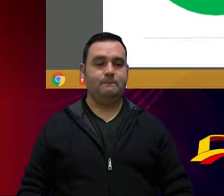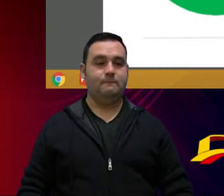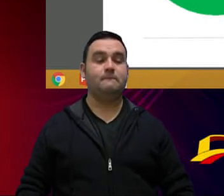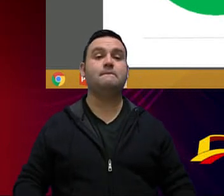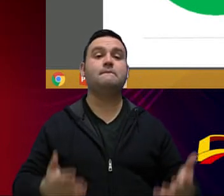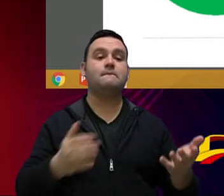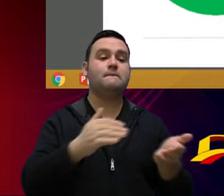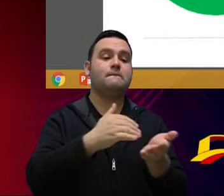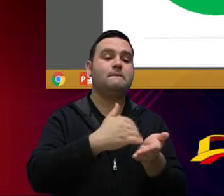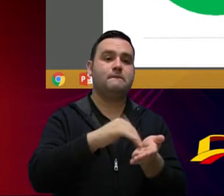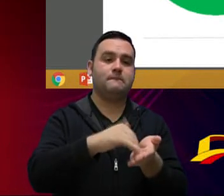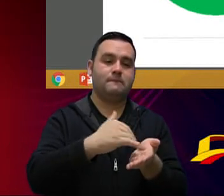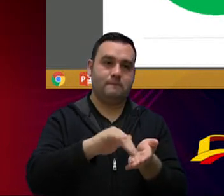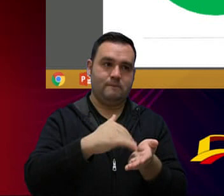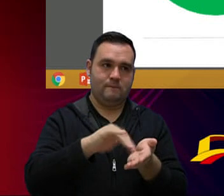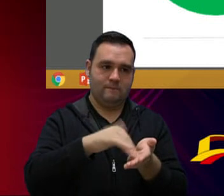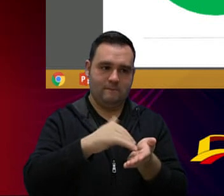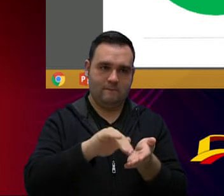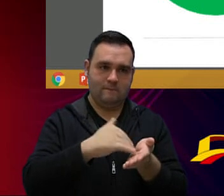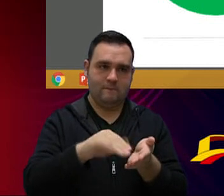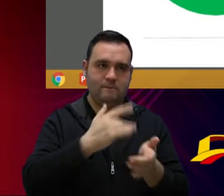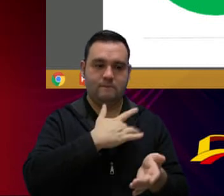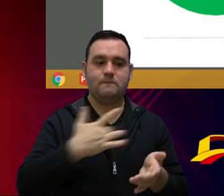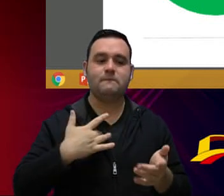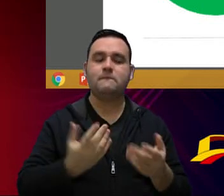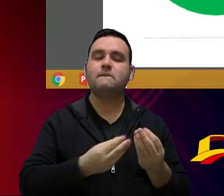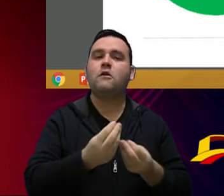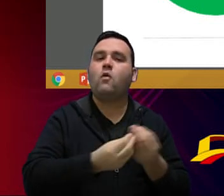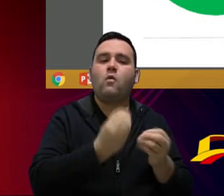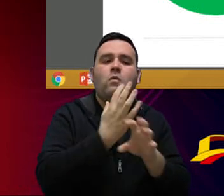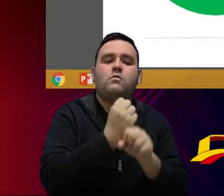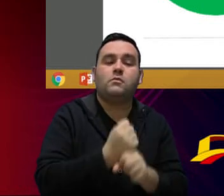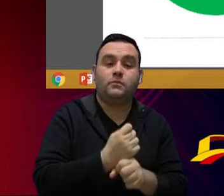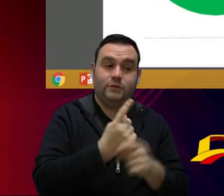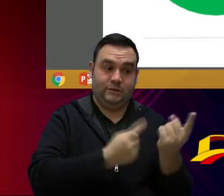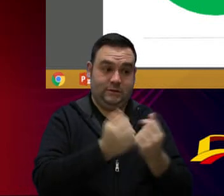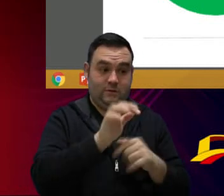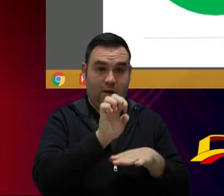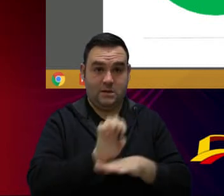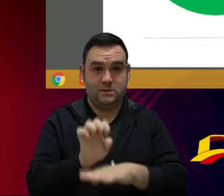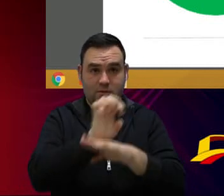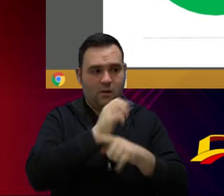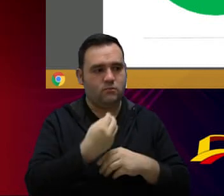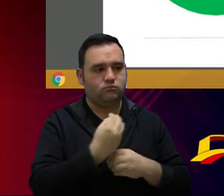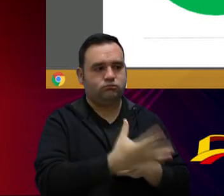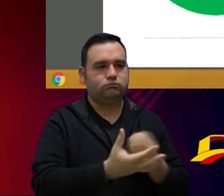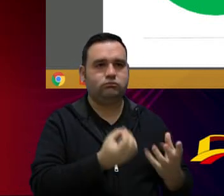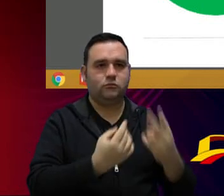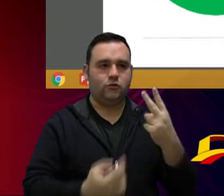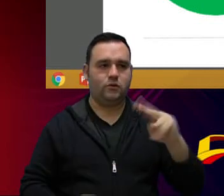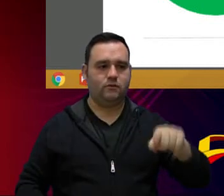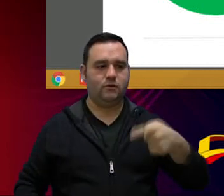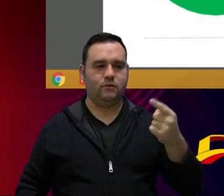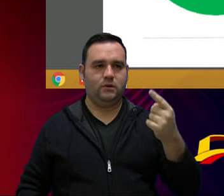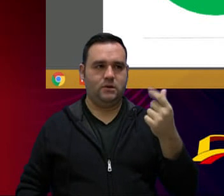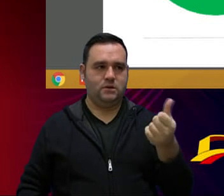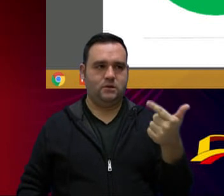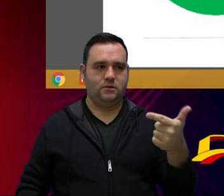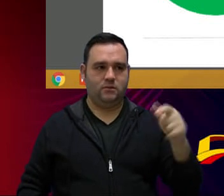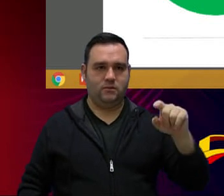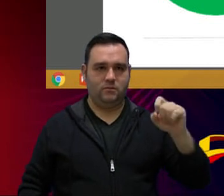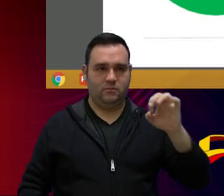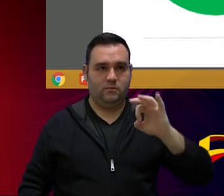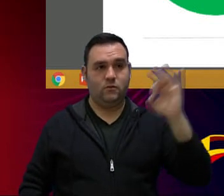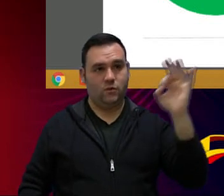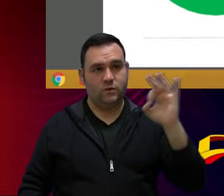a composição composição do orçamento das és tão recursos estaduais ali 2,62